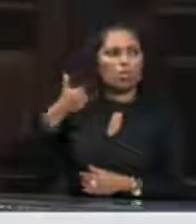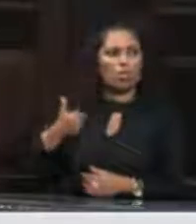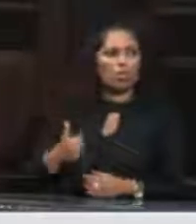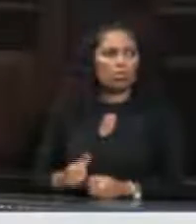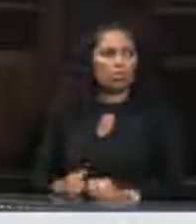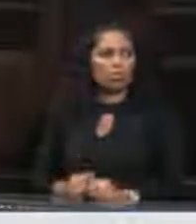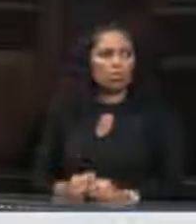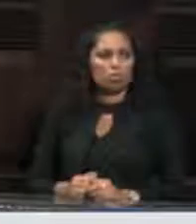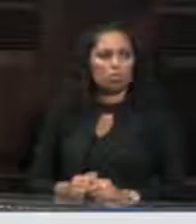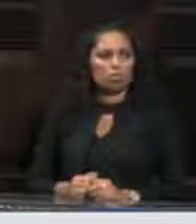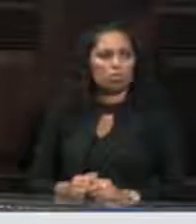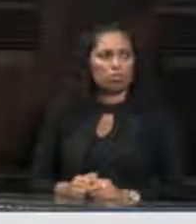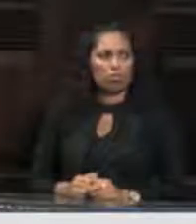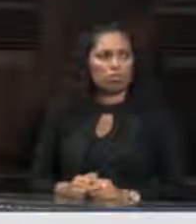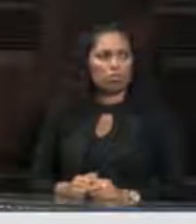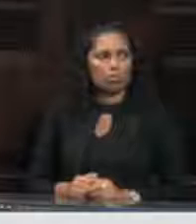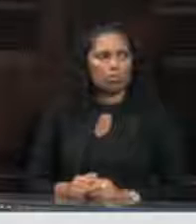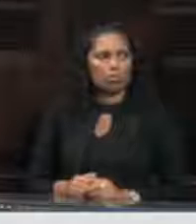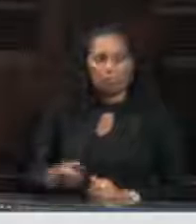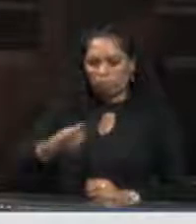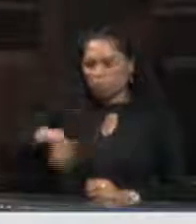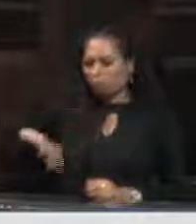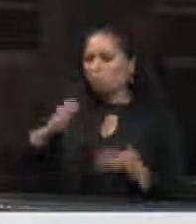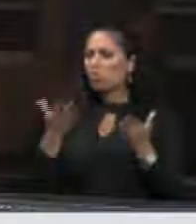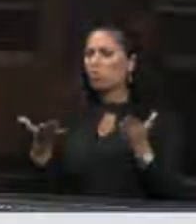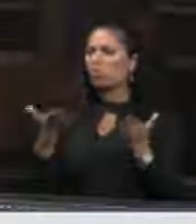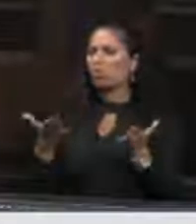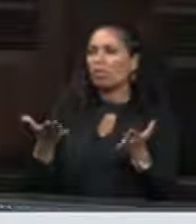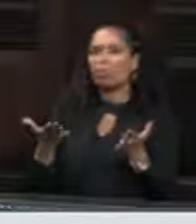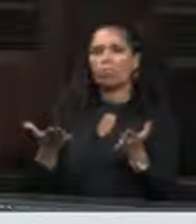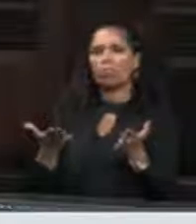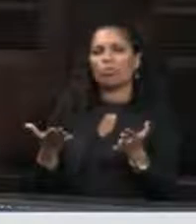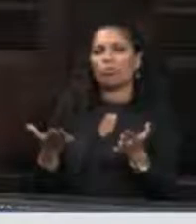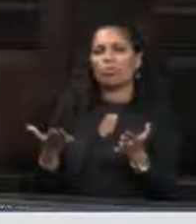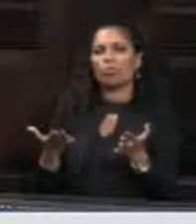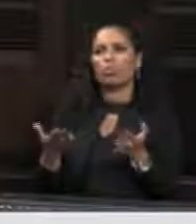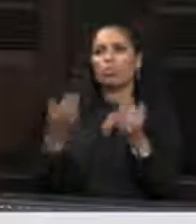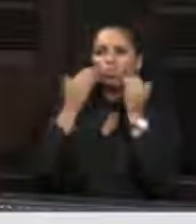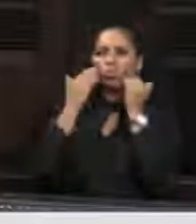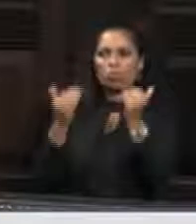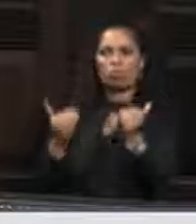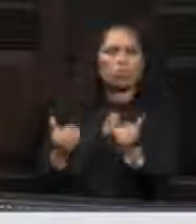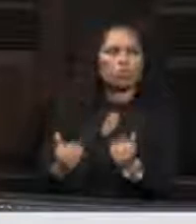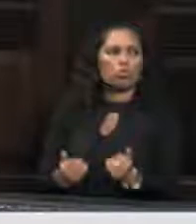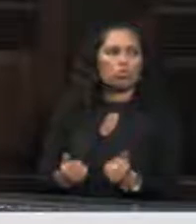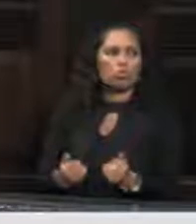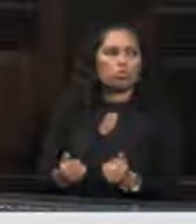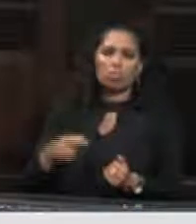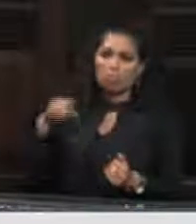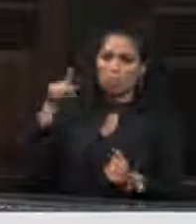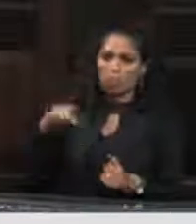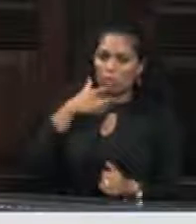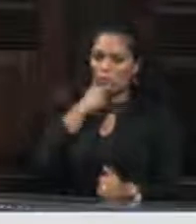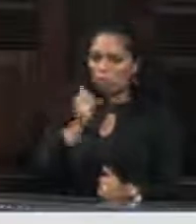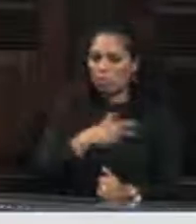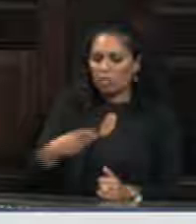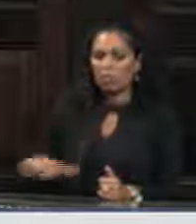melhor. É isso daí o que nós queremos, é isso daí o que nós desejamos. Portanto, senhor